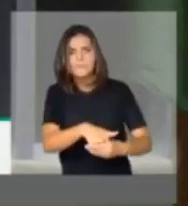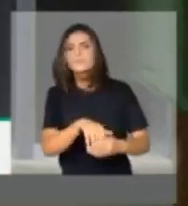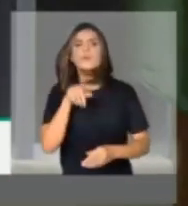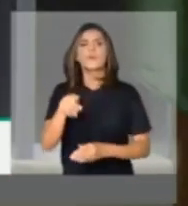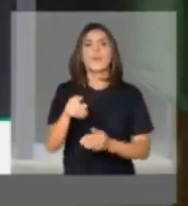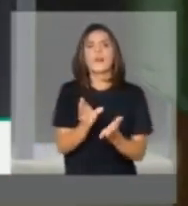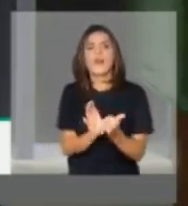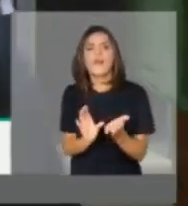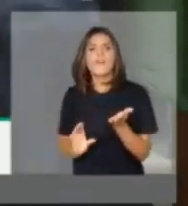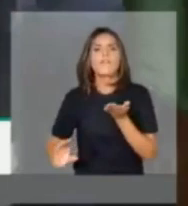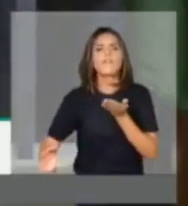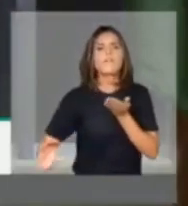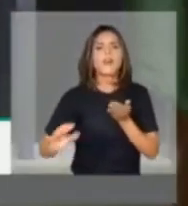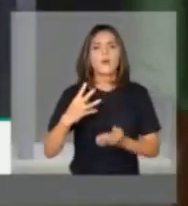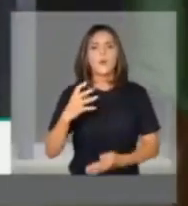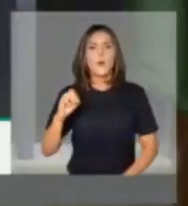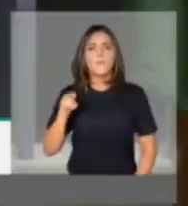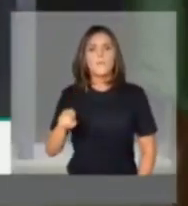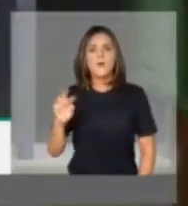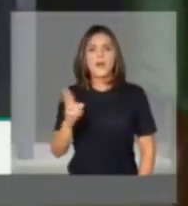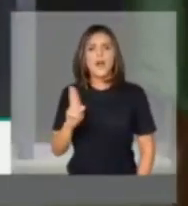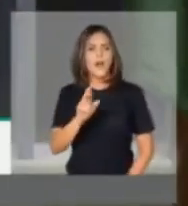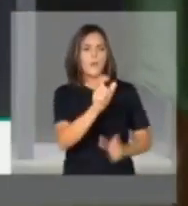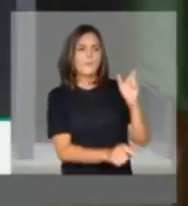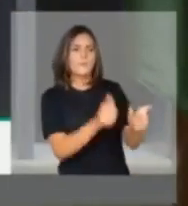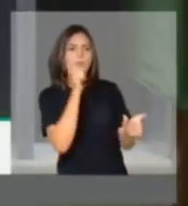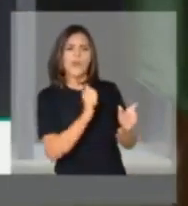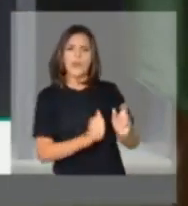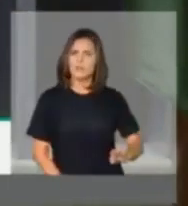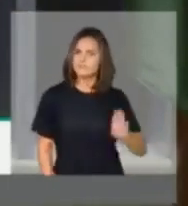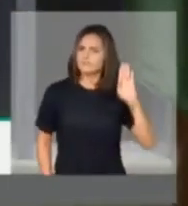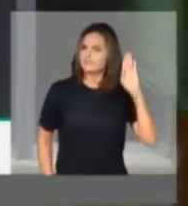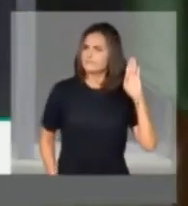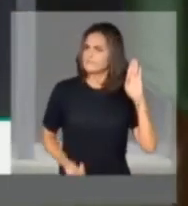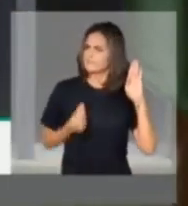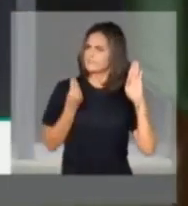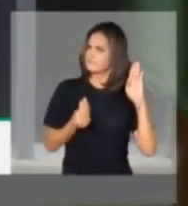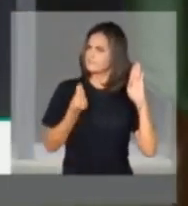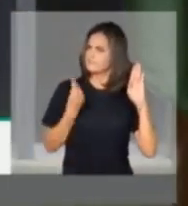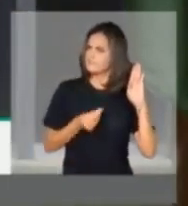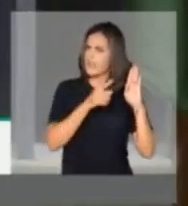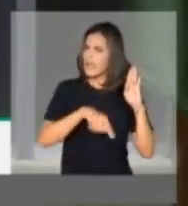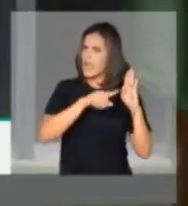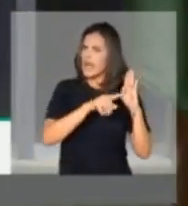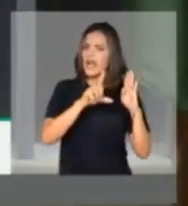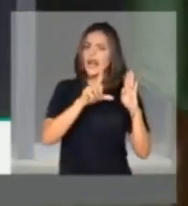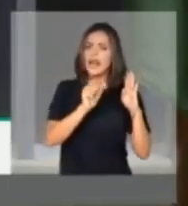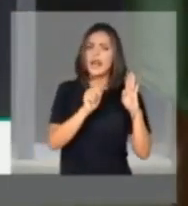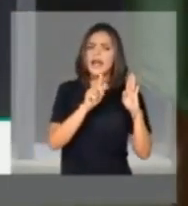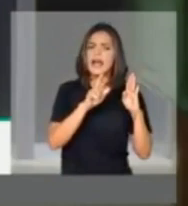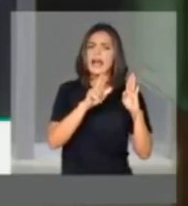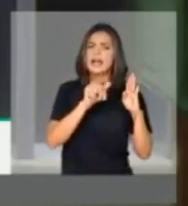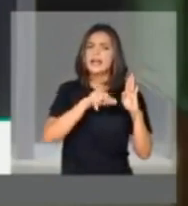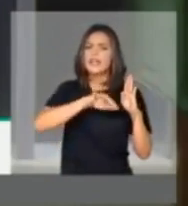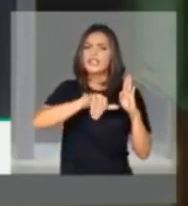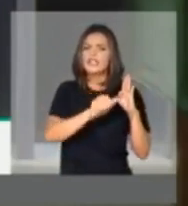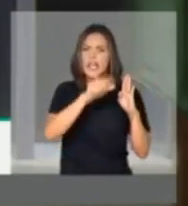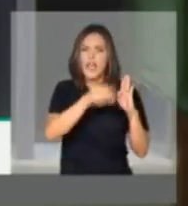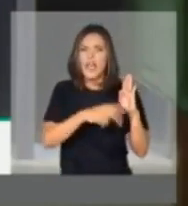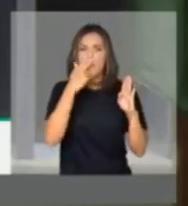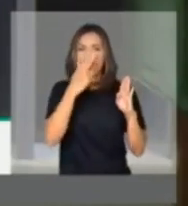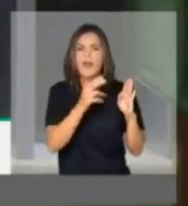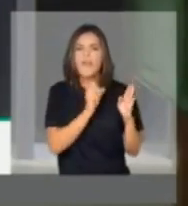desviou R$400 mil, fez essas mulheres candidatas laranjas para poder desviar esse dinheiro